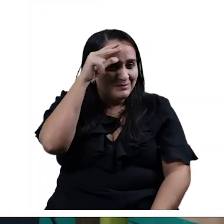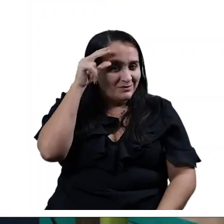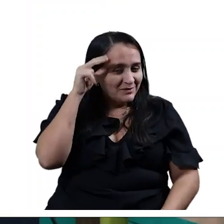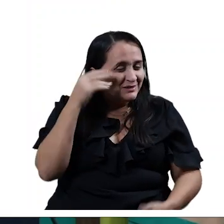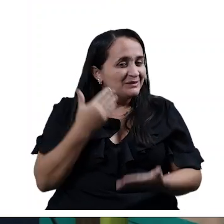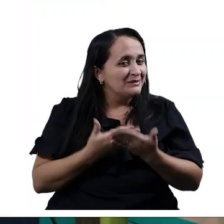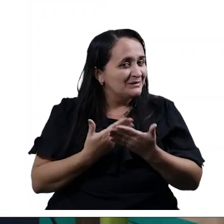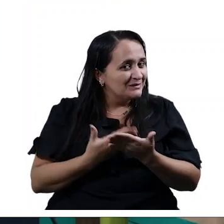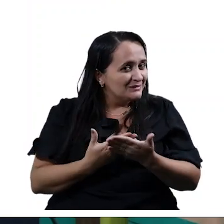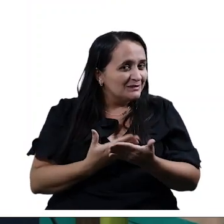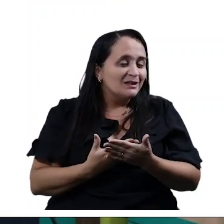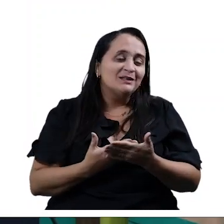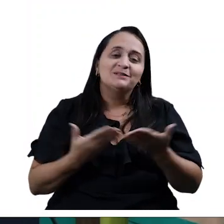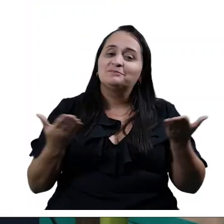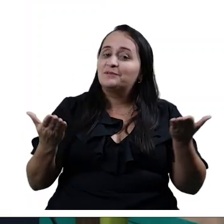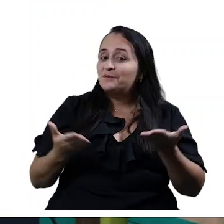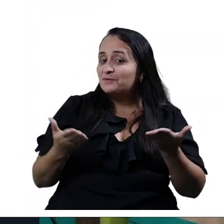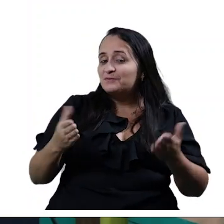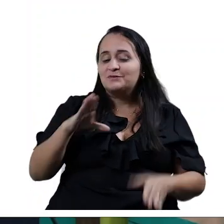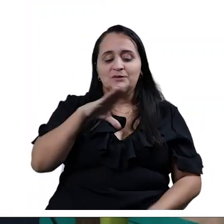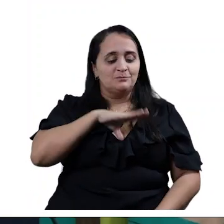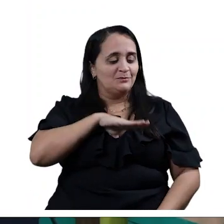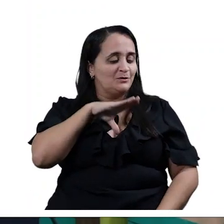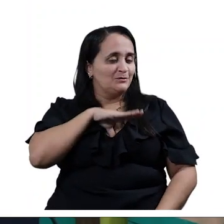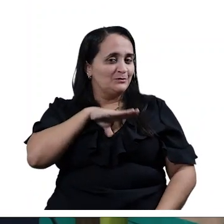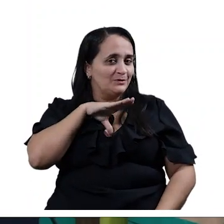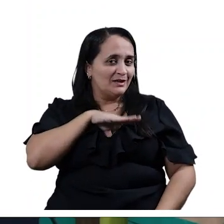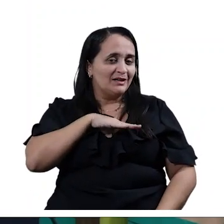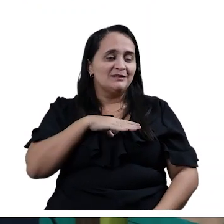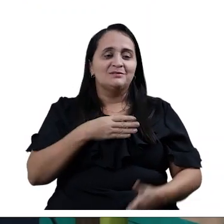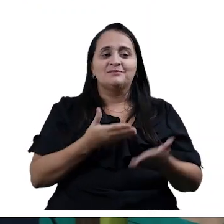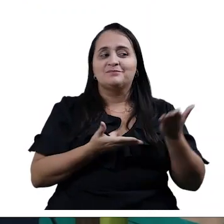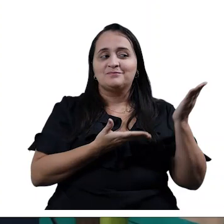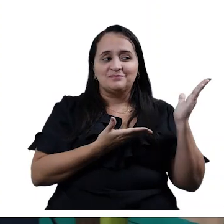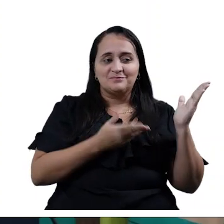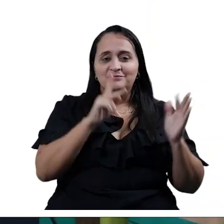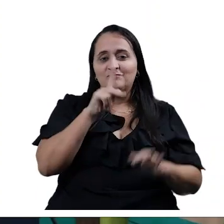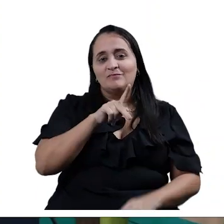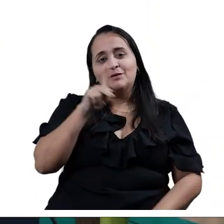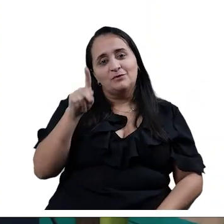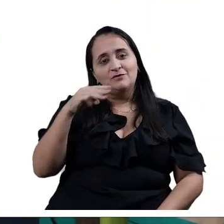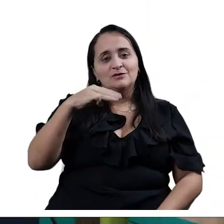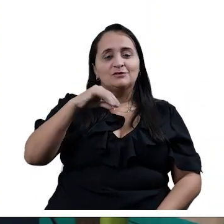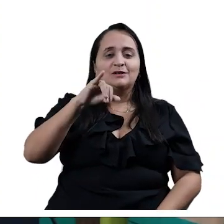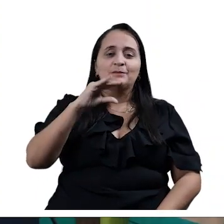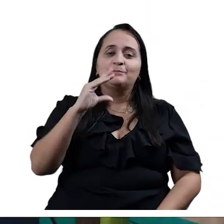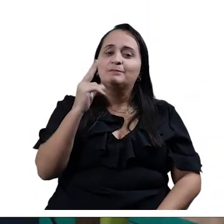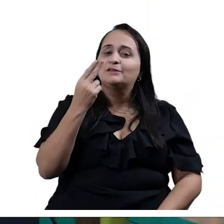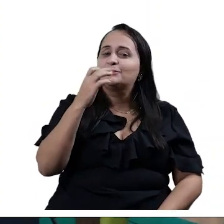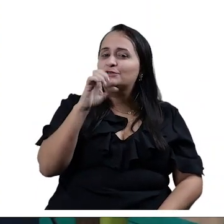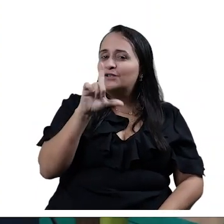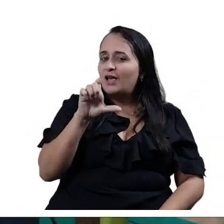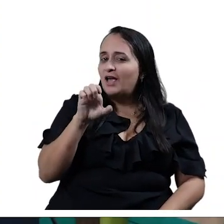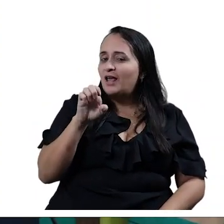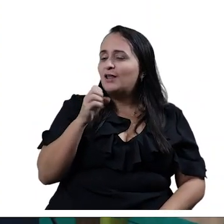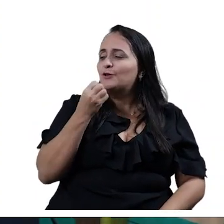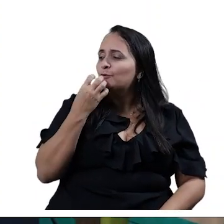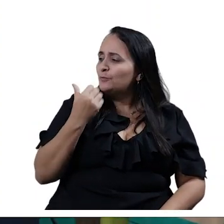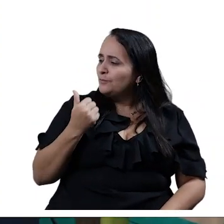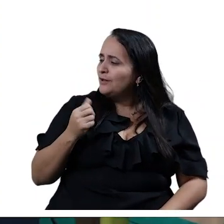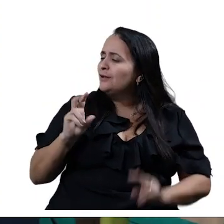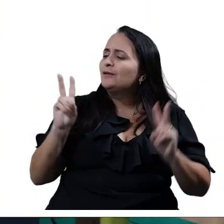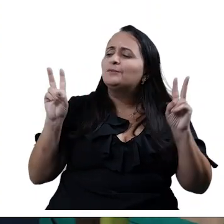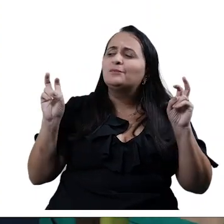bem com vocês? A nossa aula de agora é de língua portuguesa com a professora Michele Reis. Tudo bem, professora? Tudo,